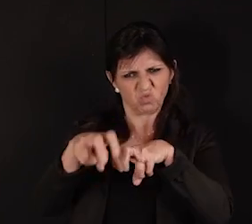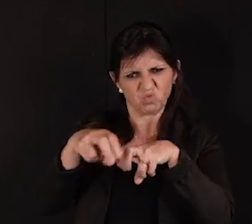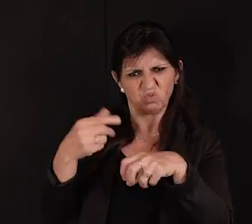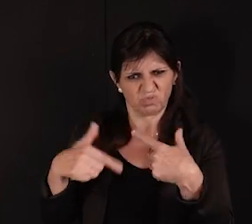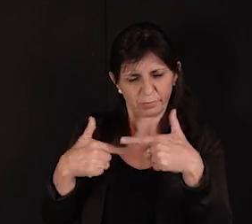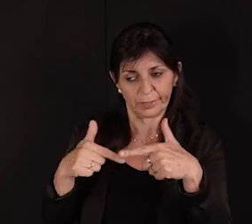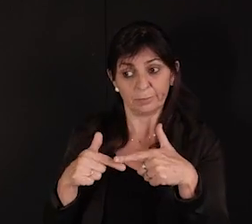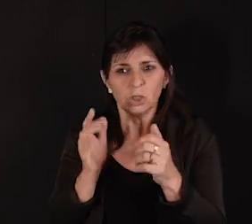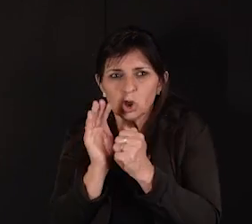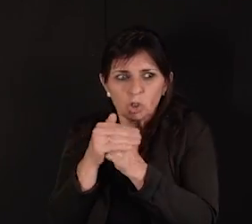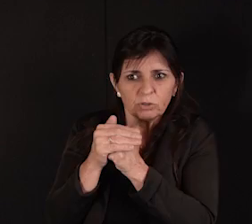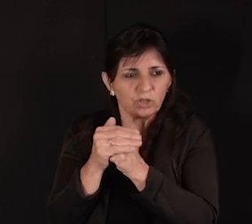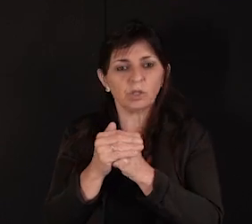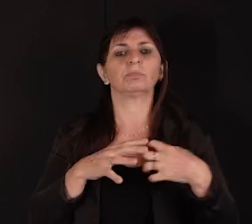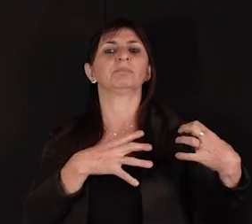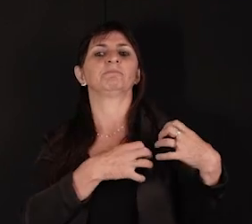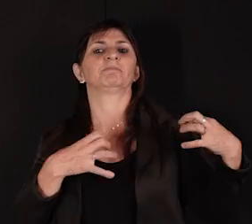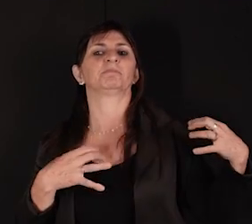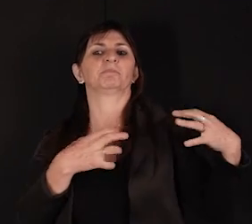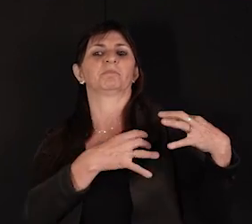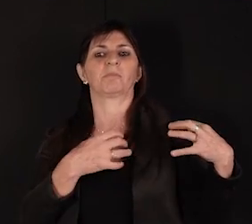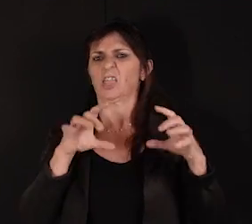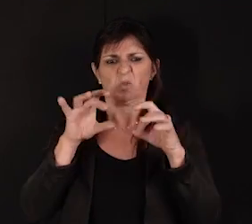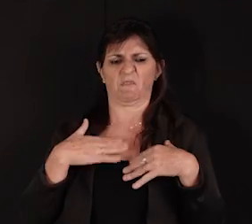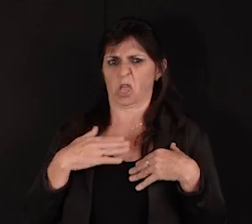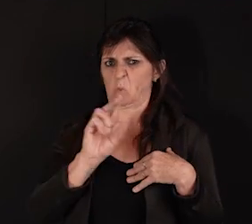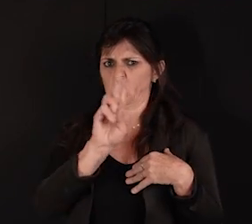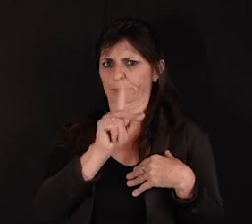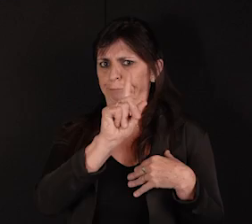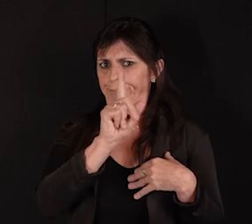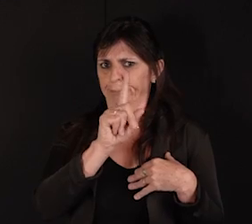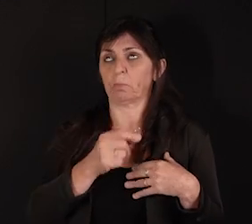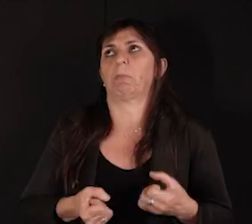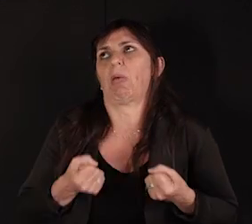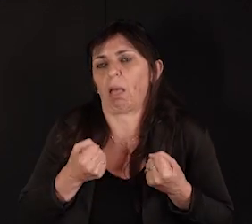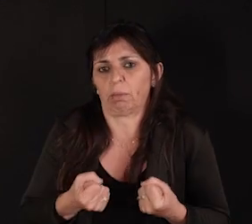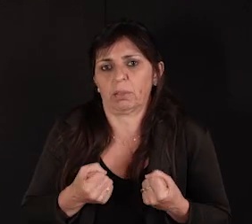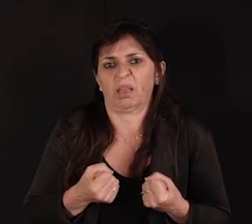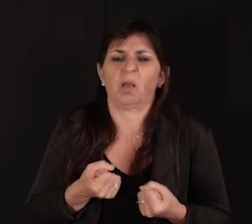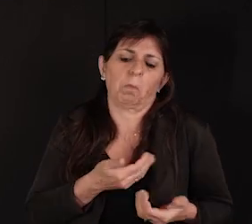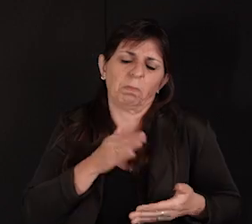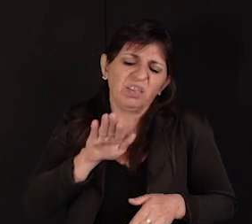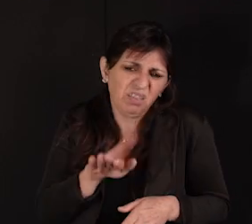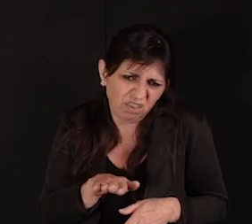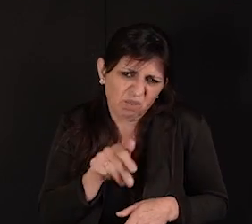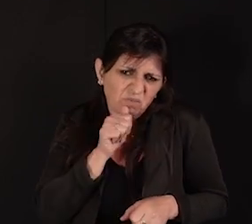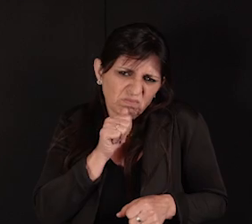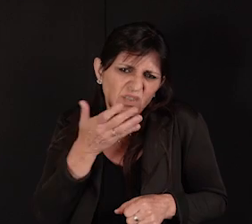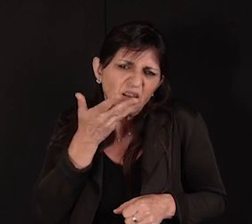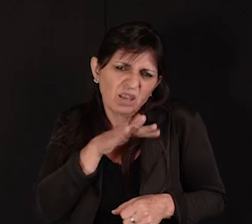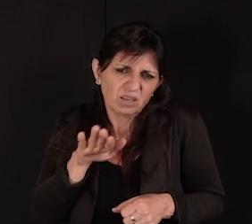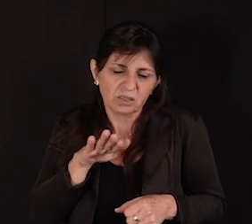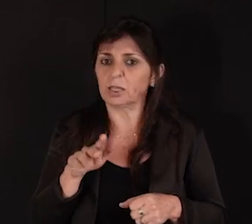pegava escondido, porque ele não deixava eu pegar, porque a gaita era muito pesada, eu era uma criança. Daí